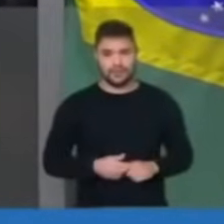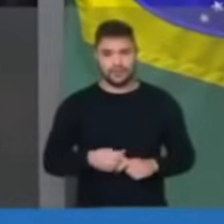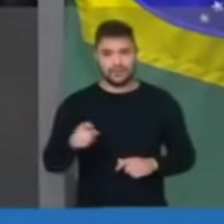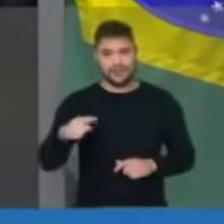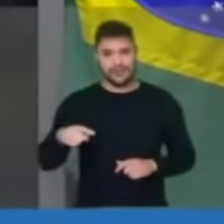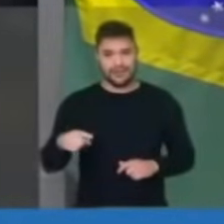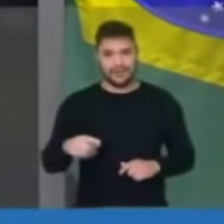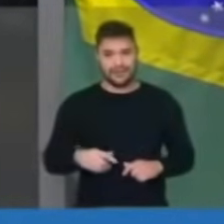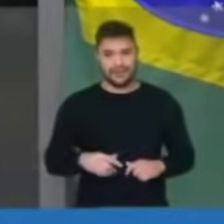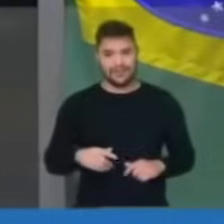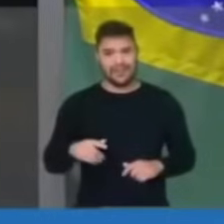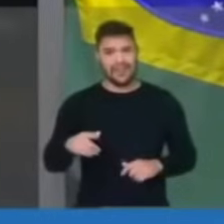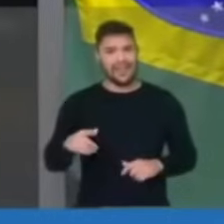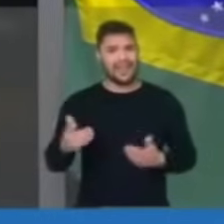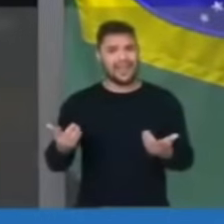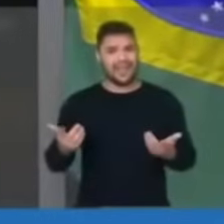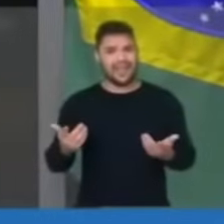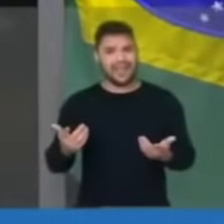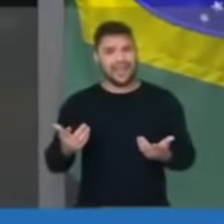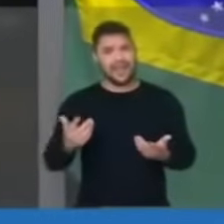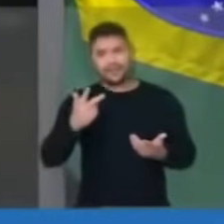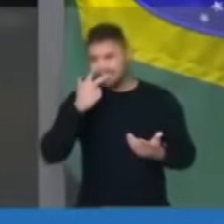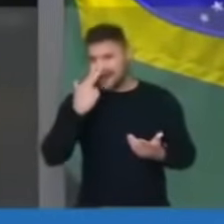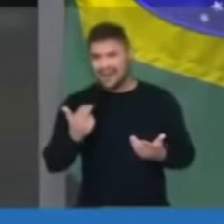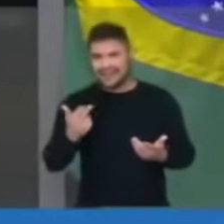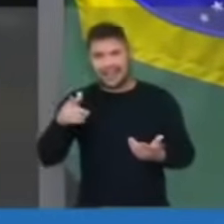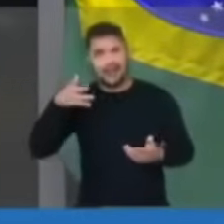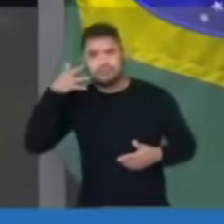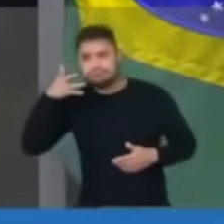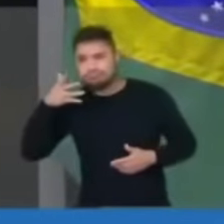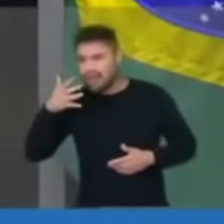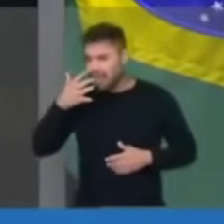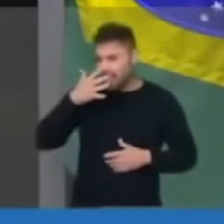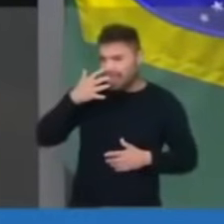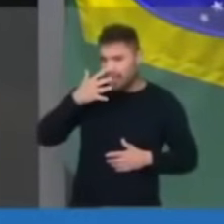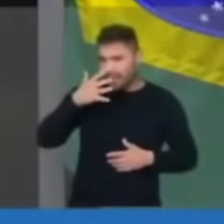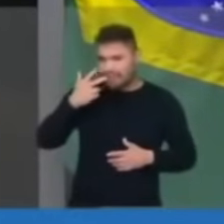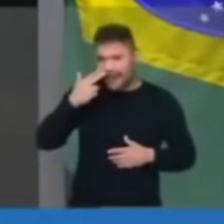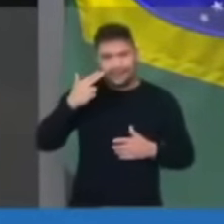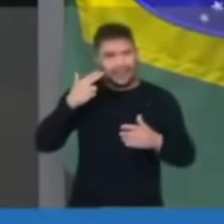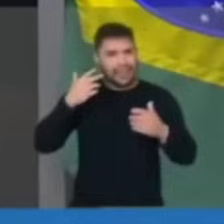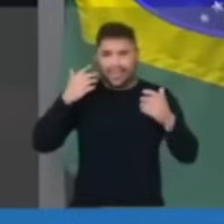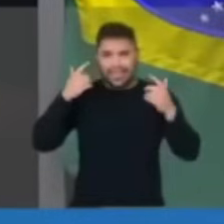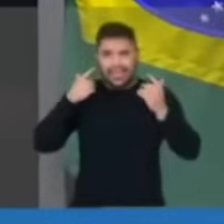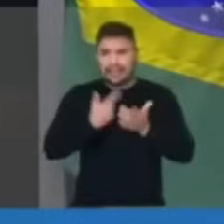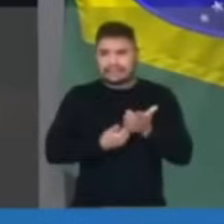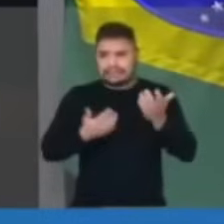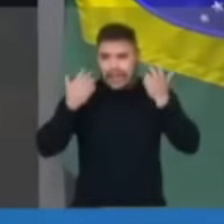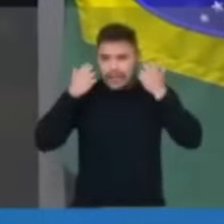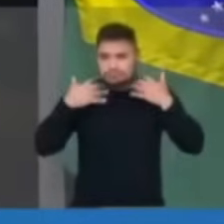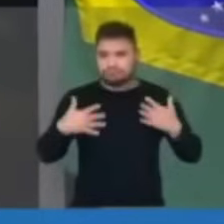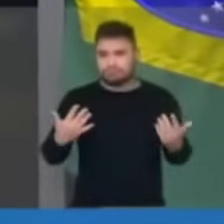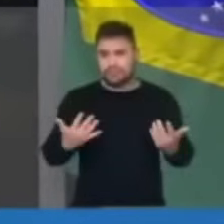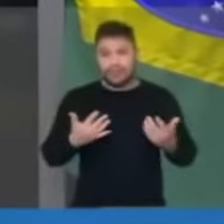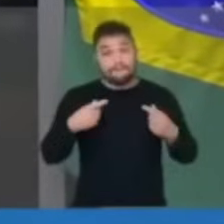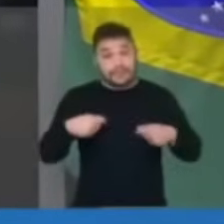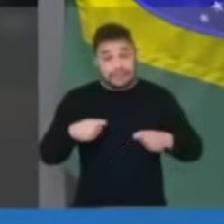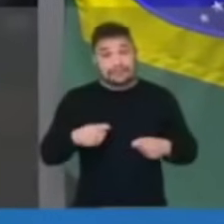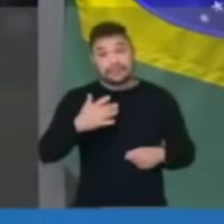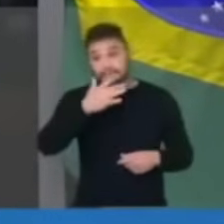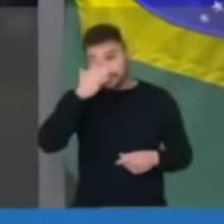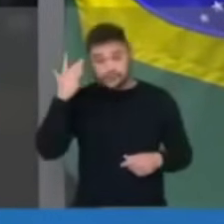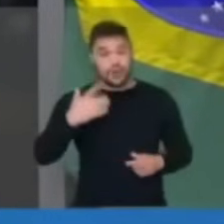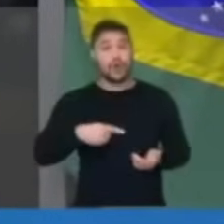absolutamente nada, é assim, ó, chega a sangrar os ouvidos ouvir algumas coisas, nós precisaríamos colocar pessoas